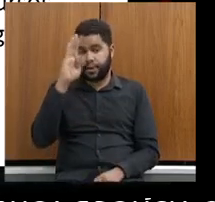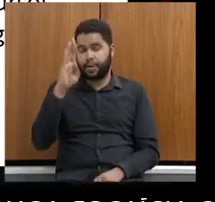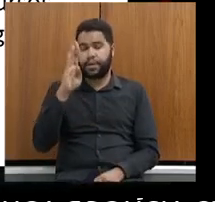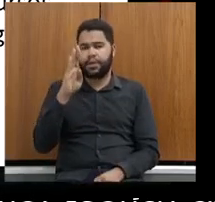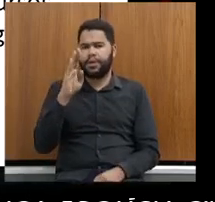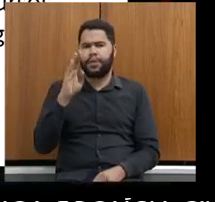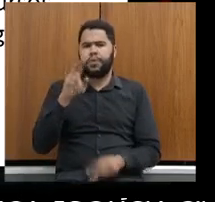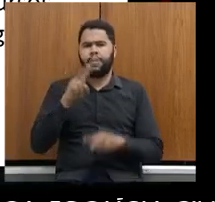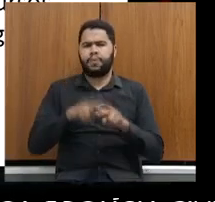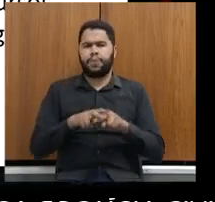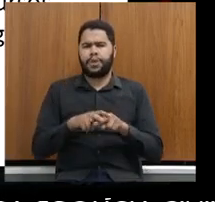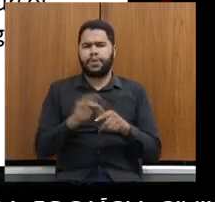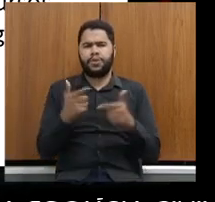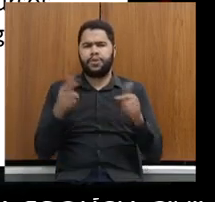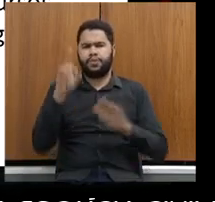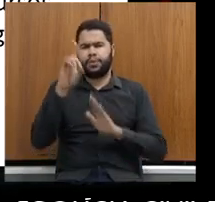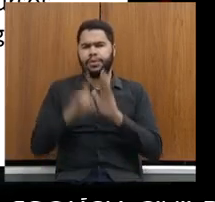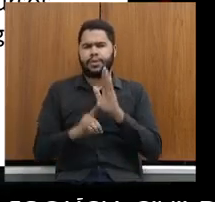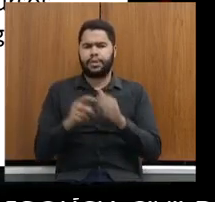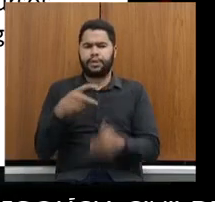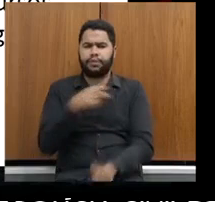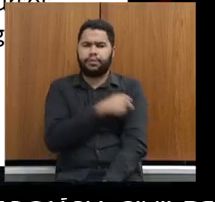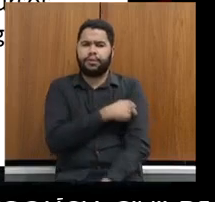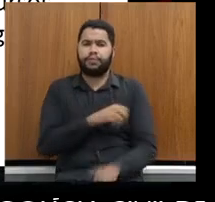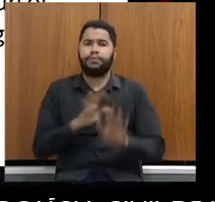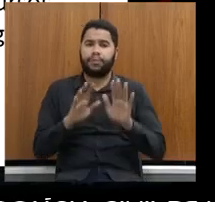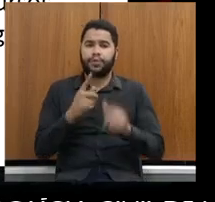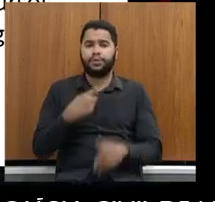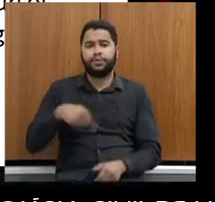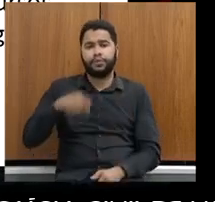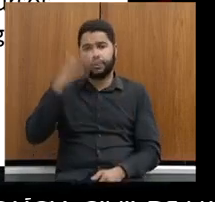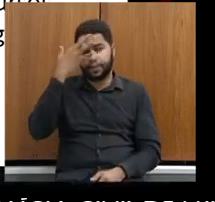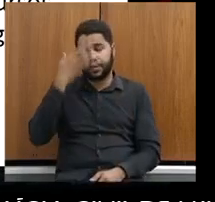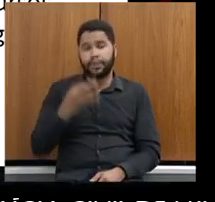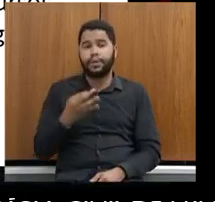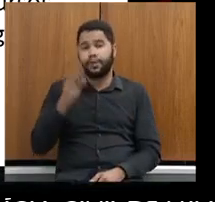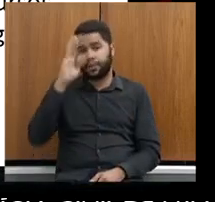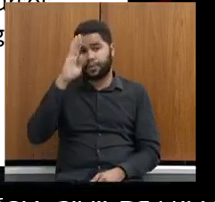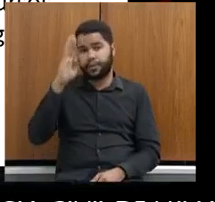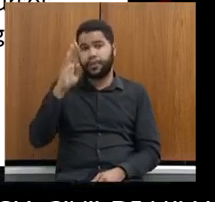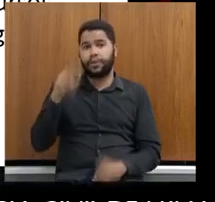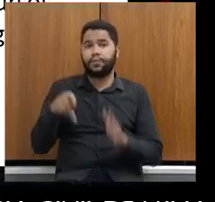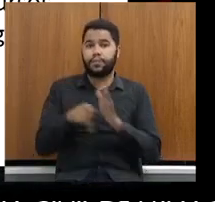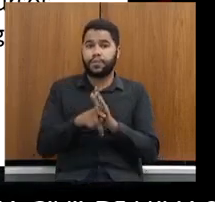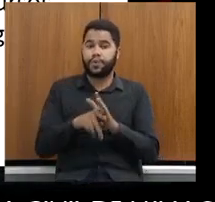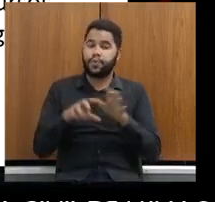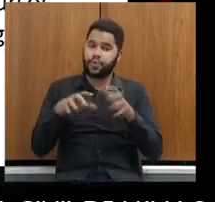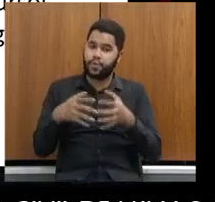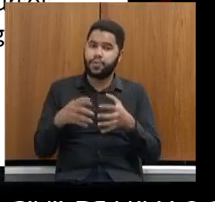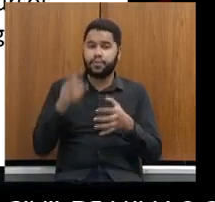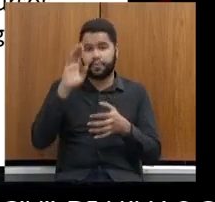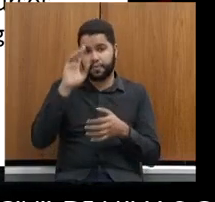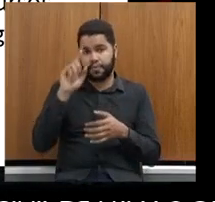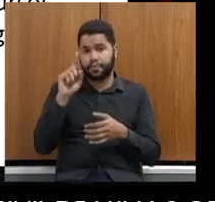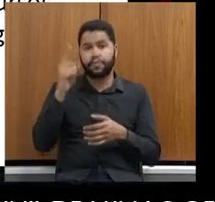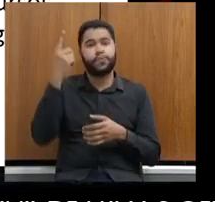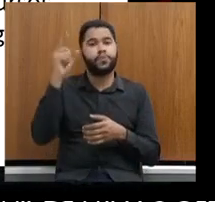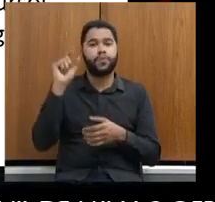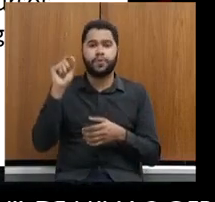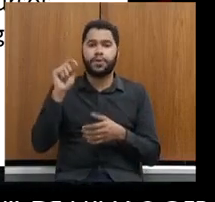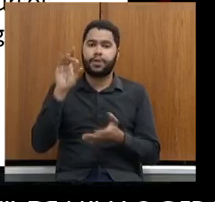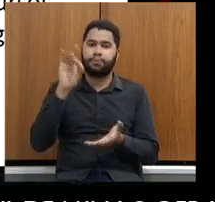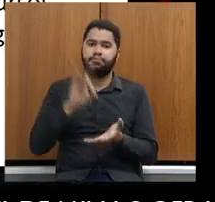justo e não que os presos não tivessem direito a vacinação mas nós entendemos que a prioridade seria para Nossa tropa Então a primeira Providência Nossa